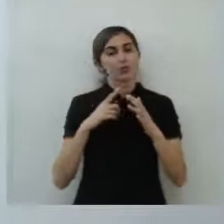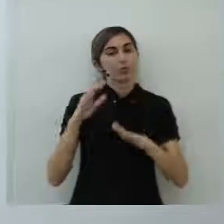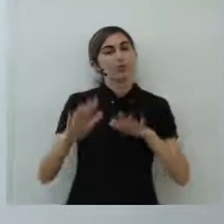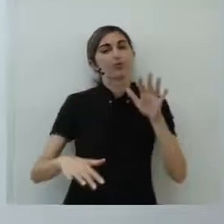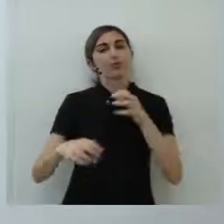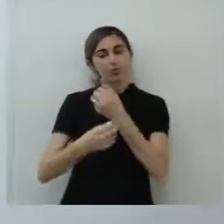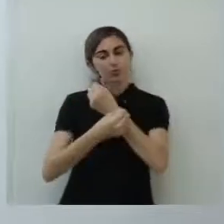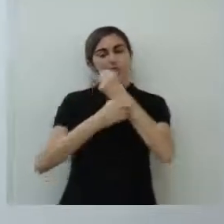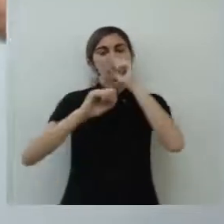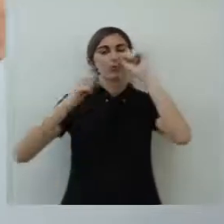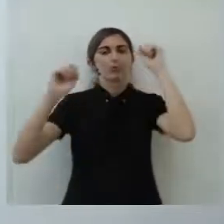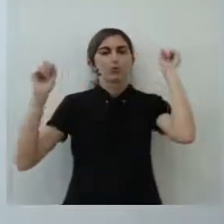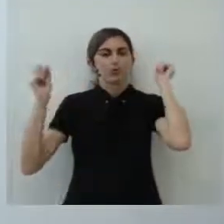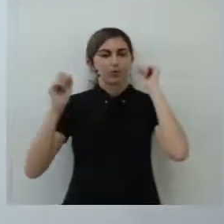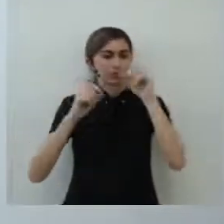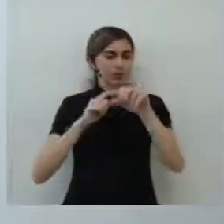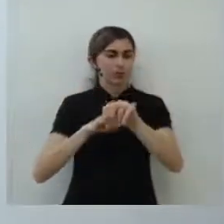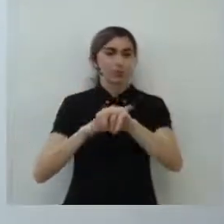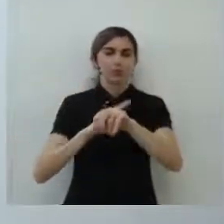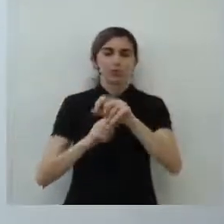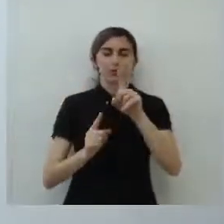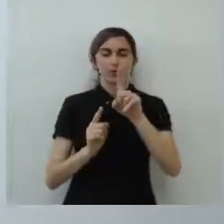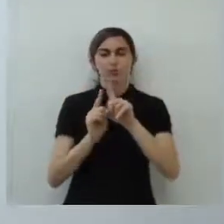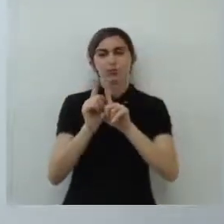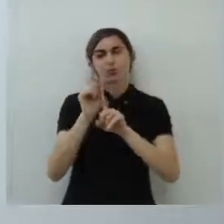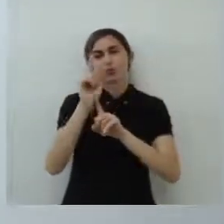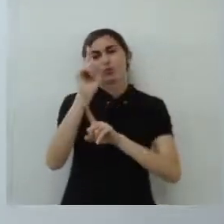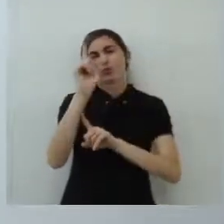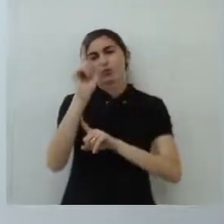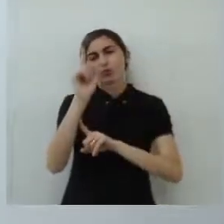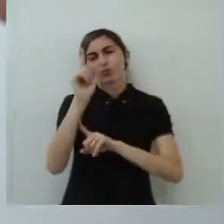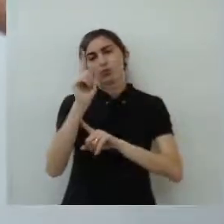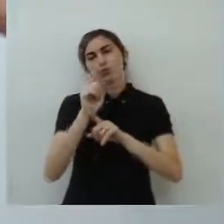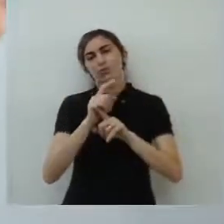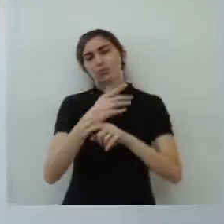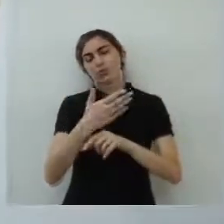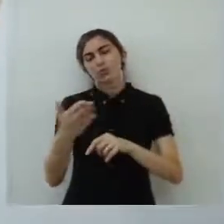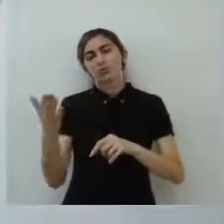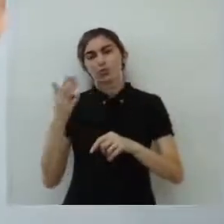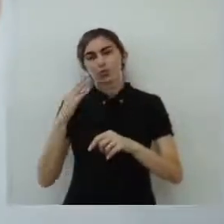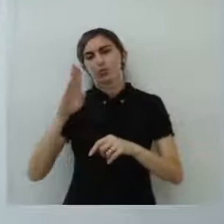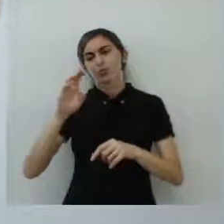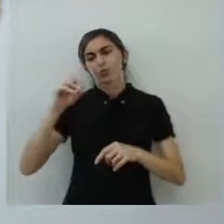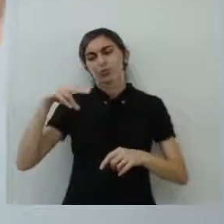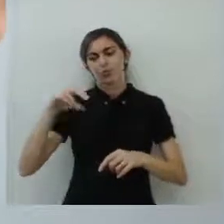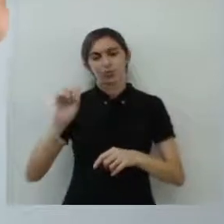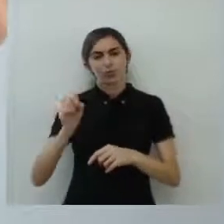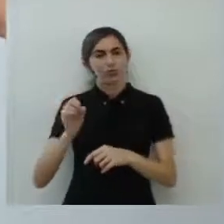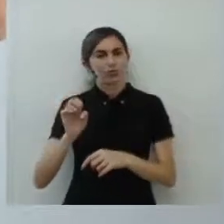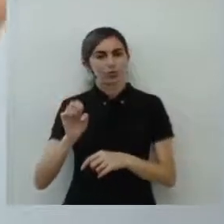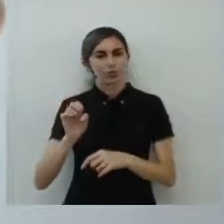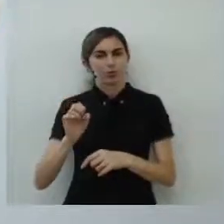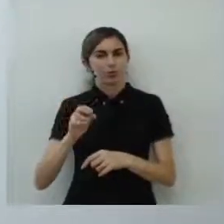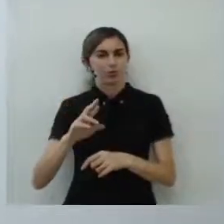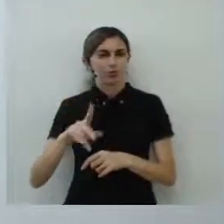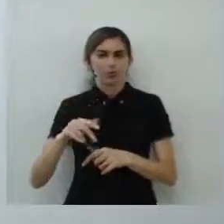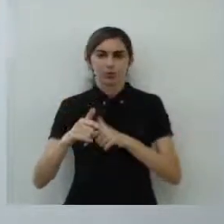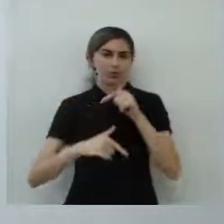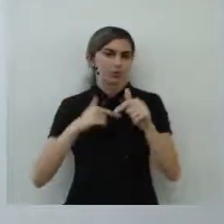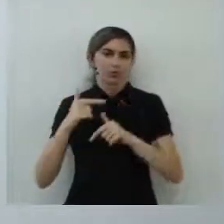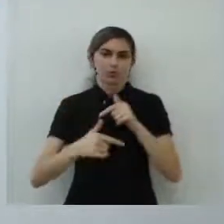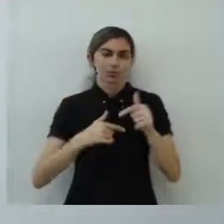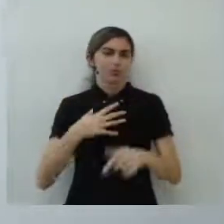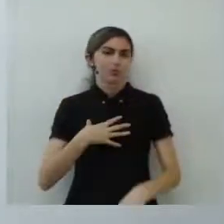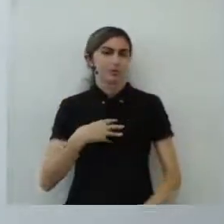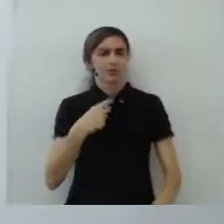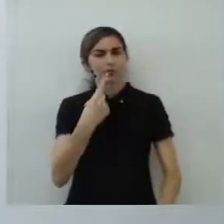quando estourava o seu horário, ele passava do seu horário. E Boni não trabalha mais da Globo, o filho